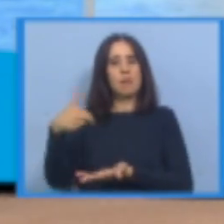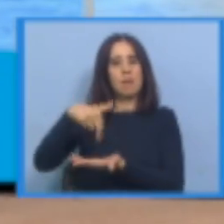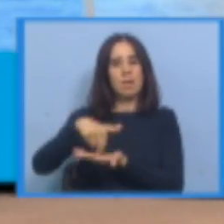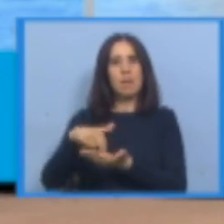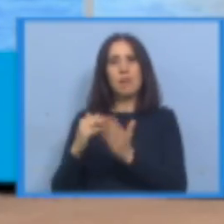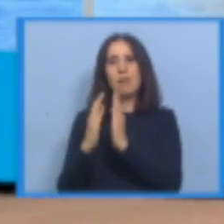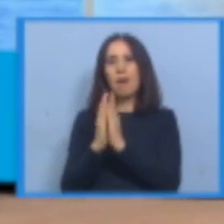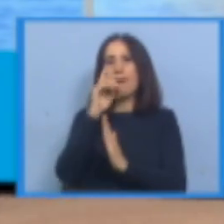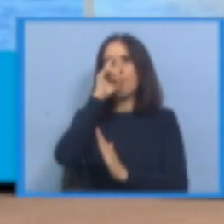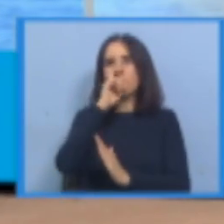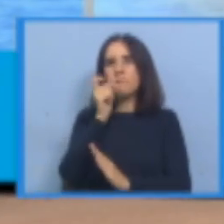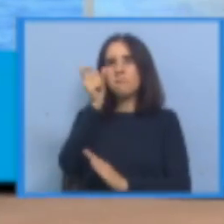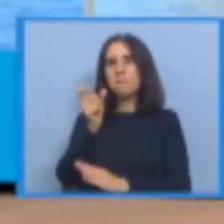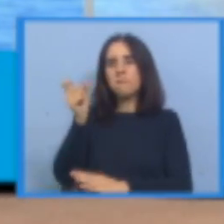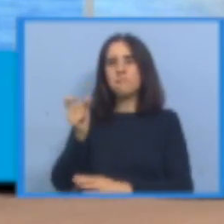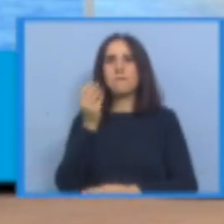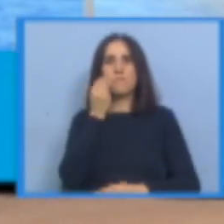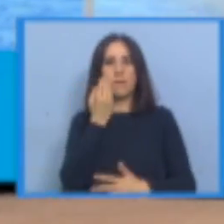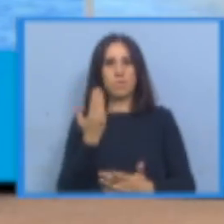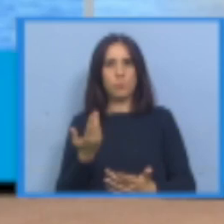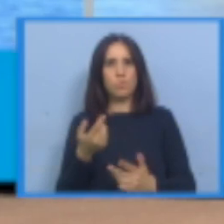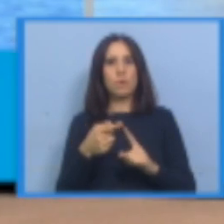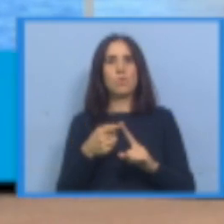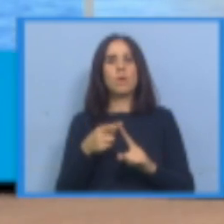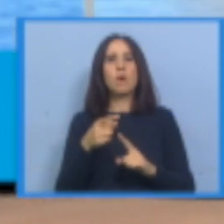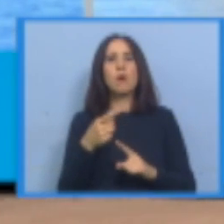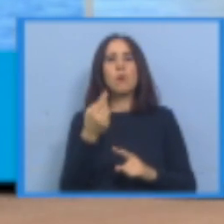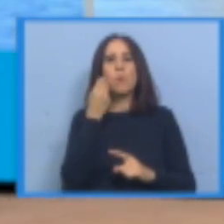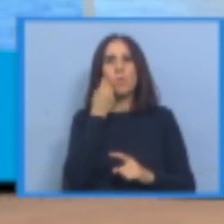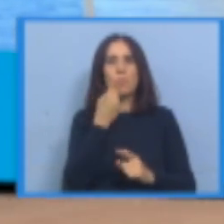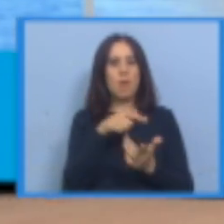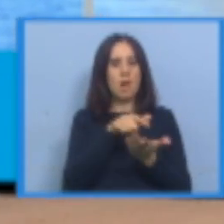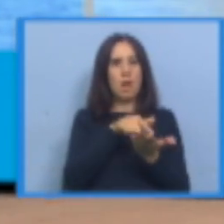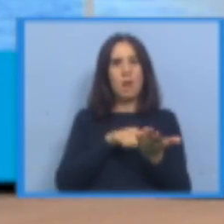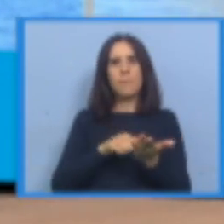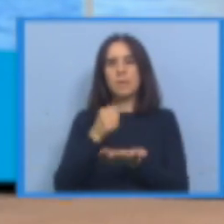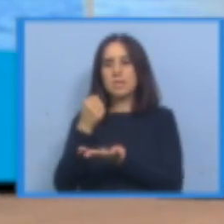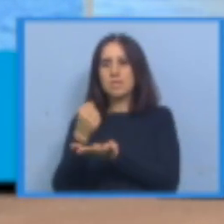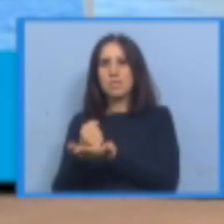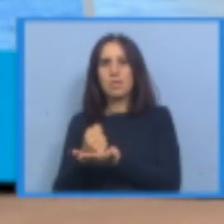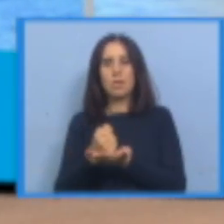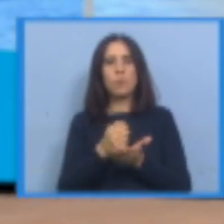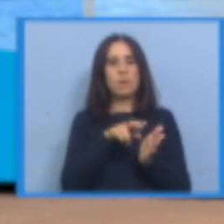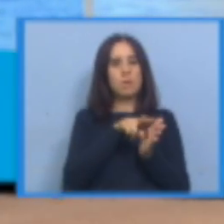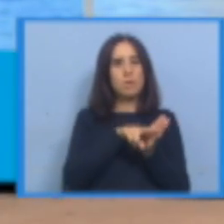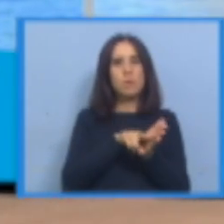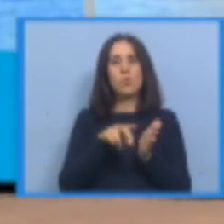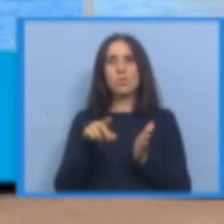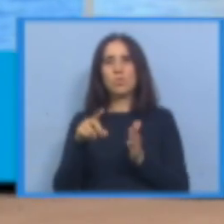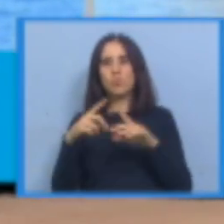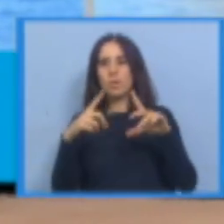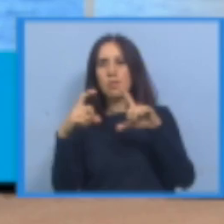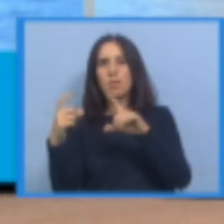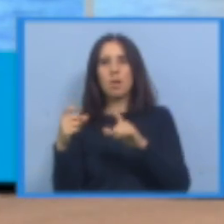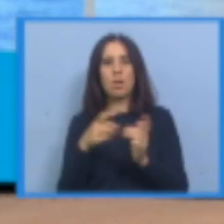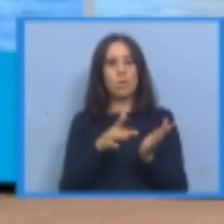pela diocese se traduzia na heráldica, nos selos, na tumulária, nos retratos, nas obras que